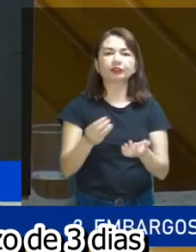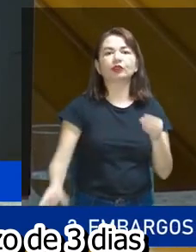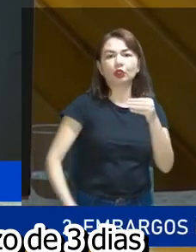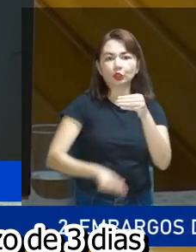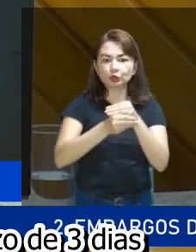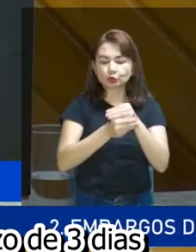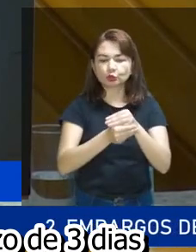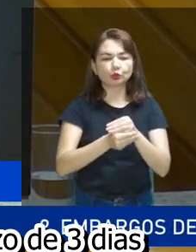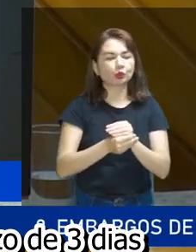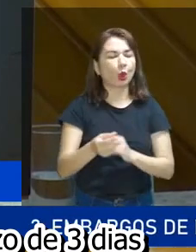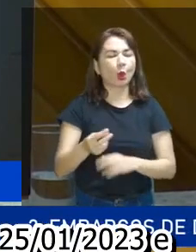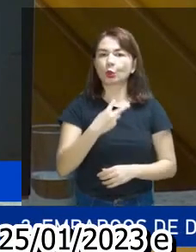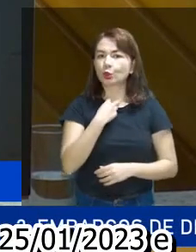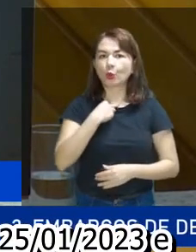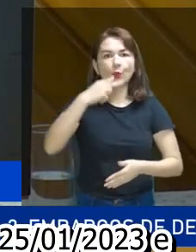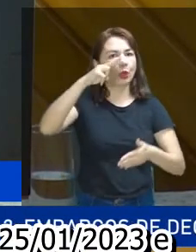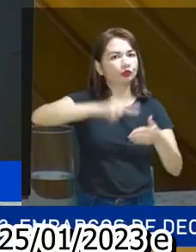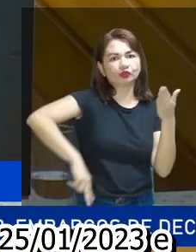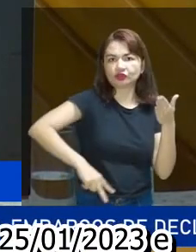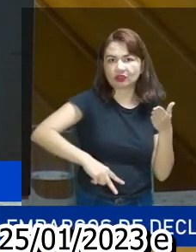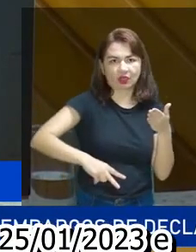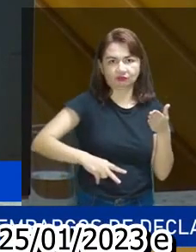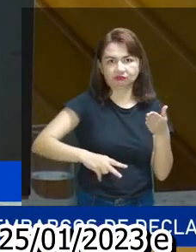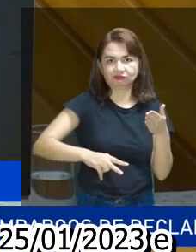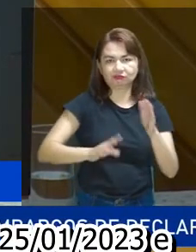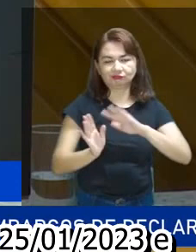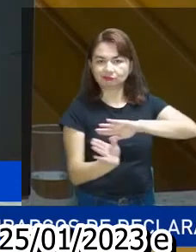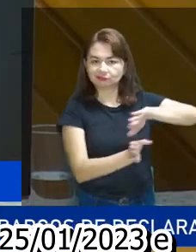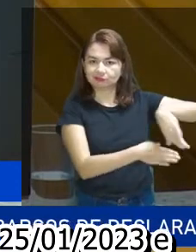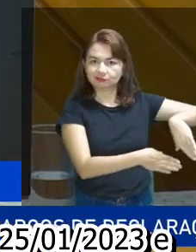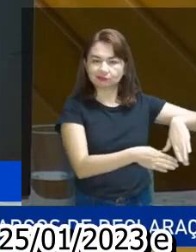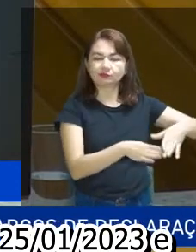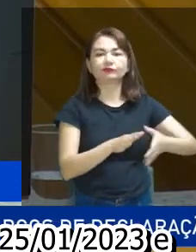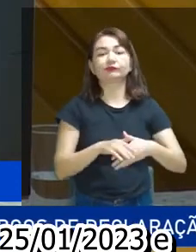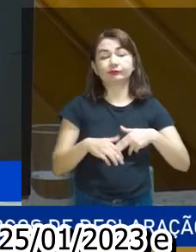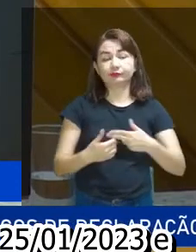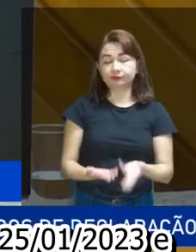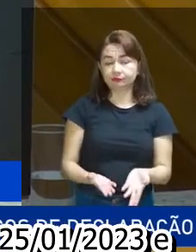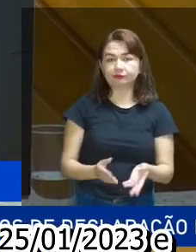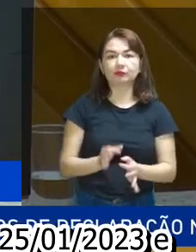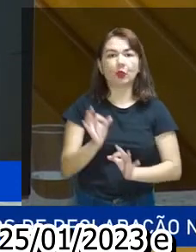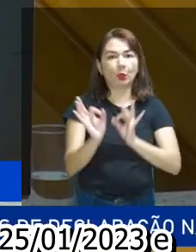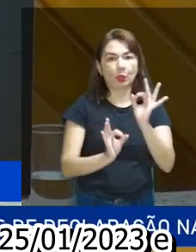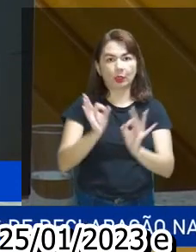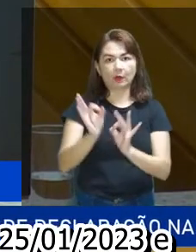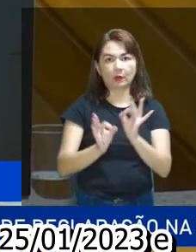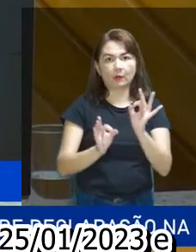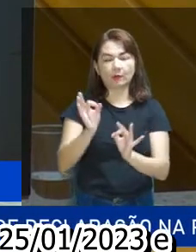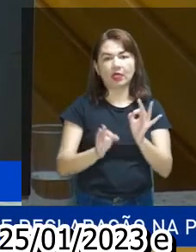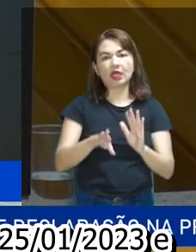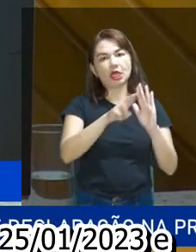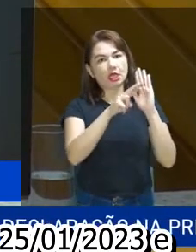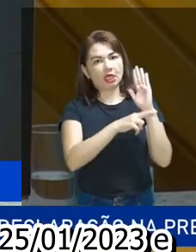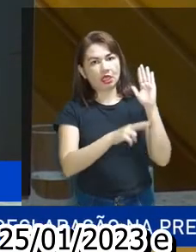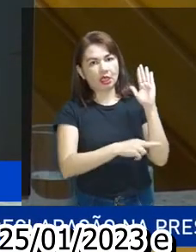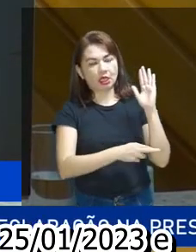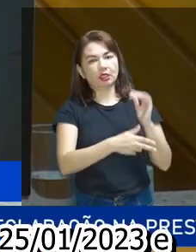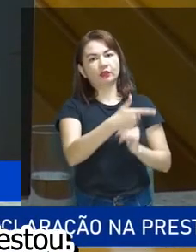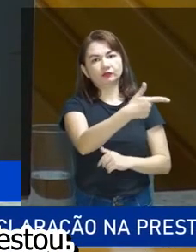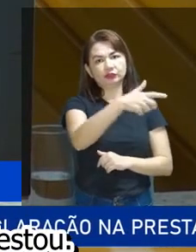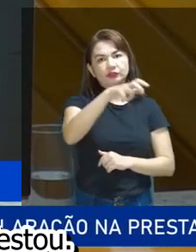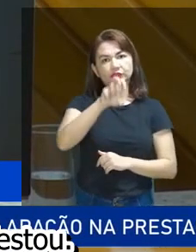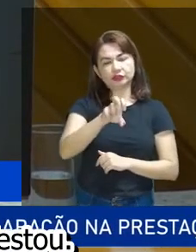pronunciar no prazo de 3 dias, estabelecido pela norma de regência, foi publicada em 25 de 1